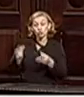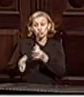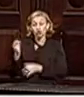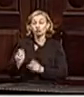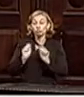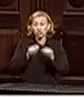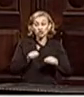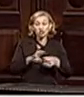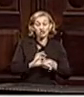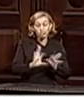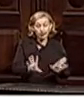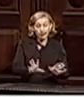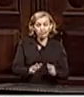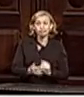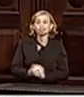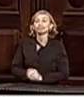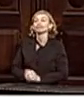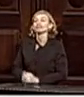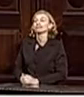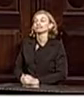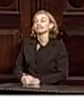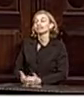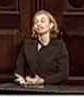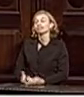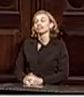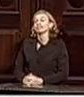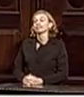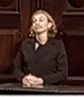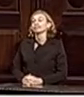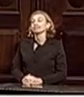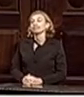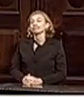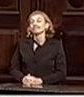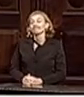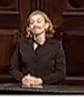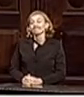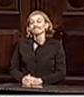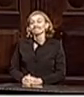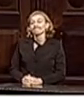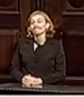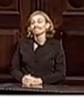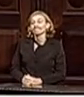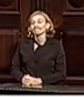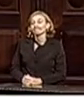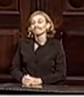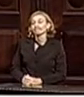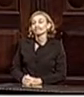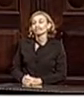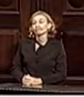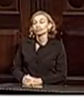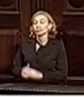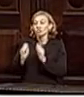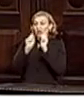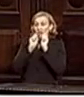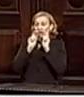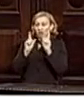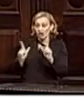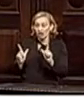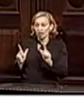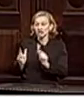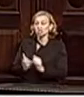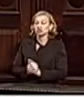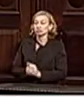decidiu o plenário. Como a Alerj não assim procedeu,